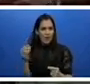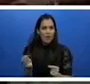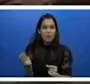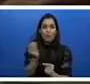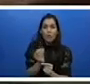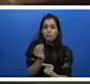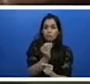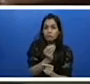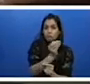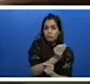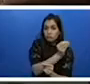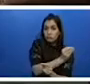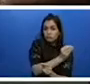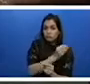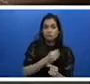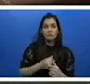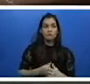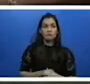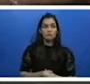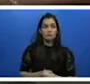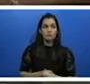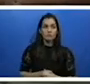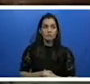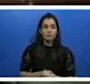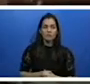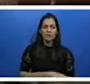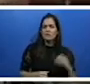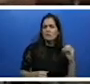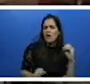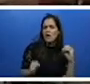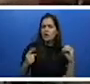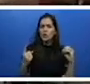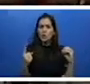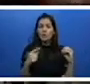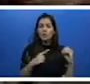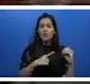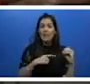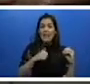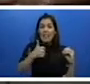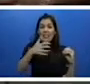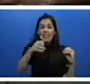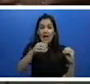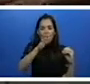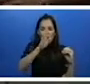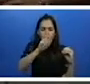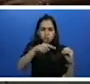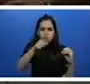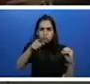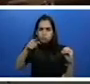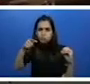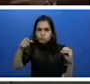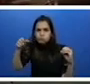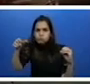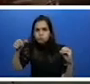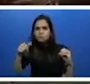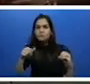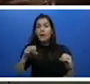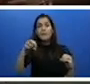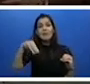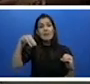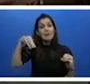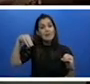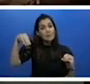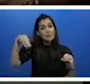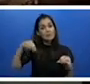o 0 e o 1 tem 10. 1 centímetro é igual a 10 milímetros,